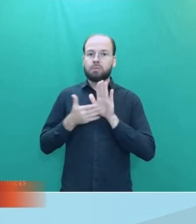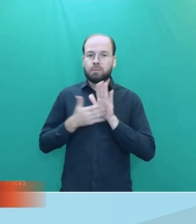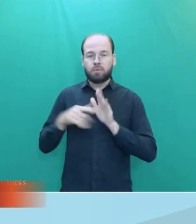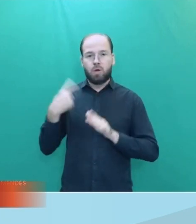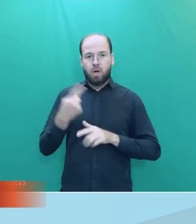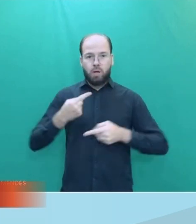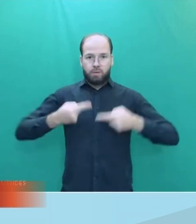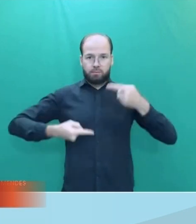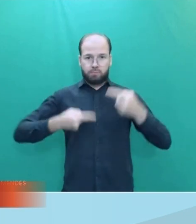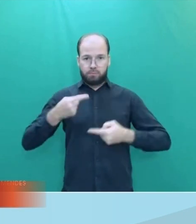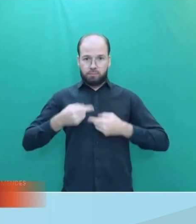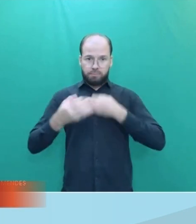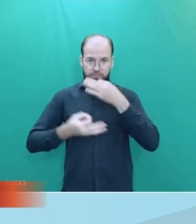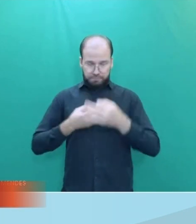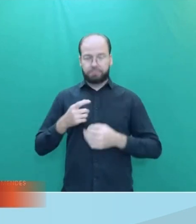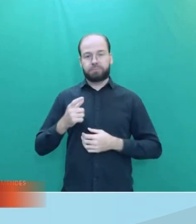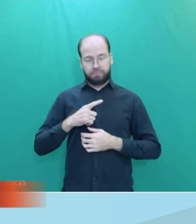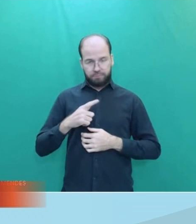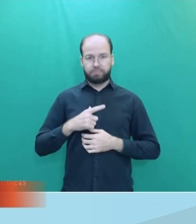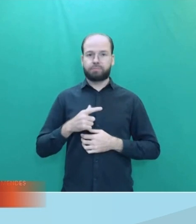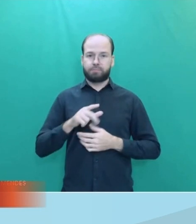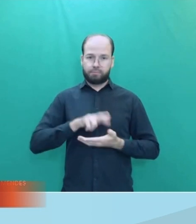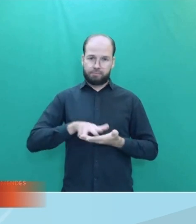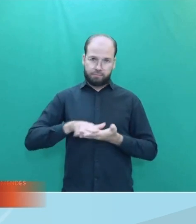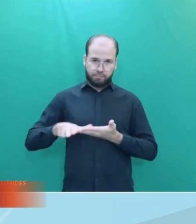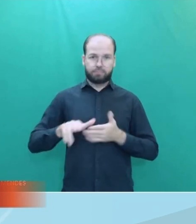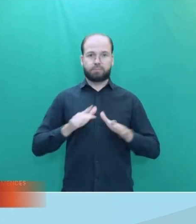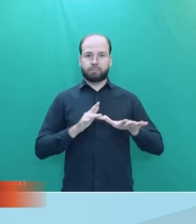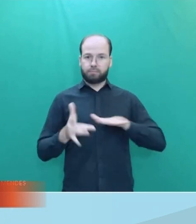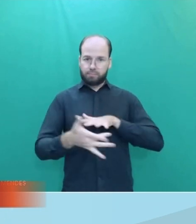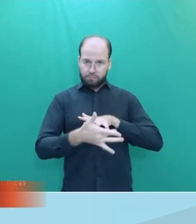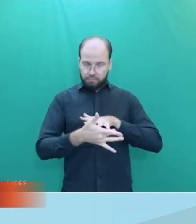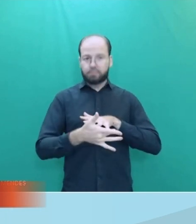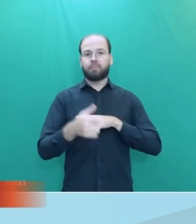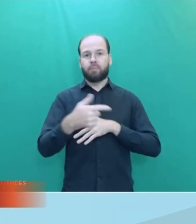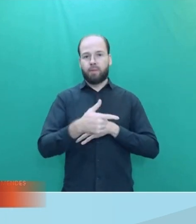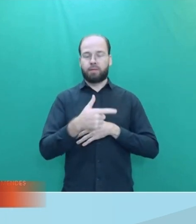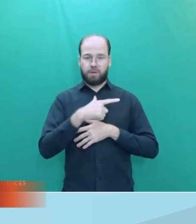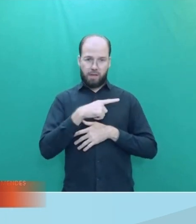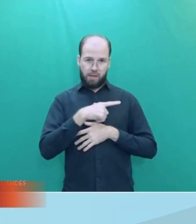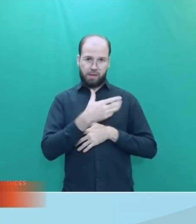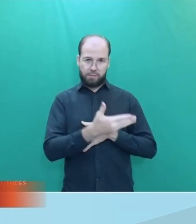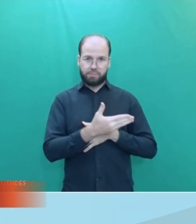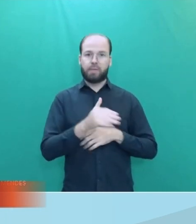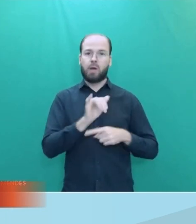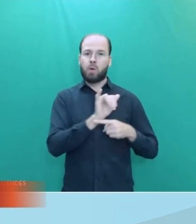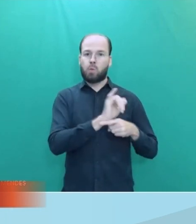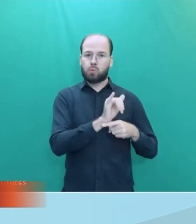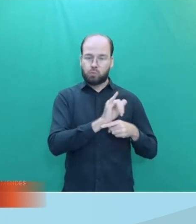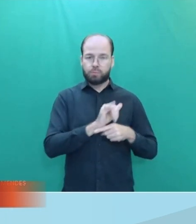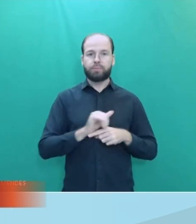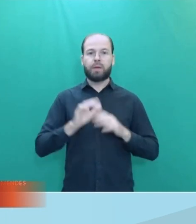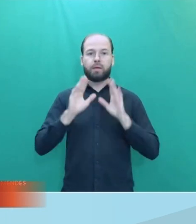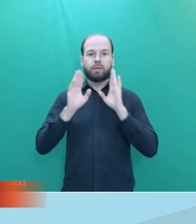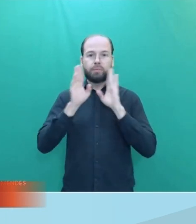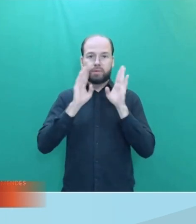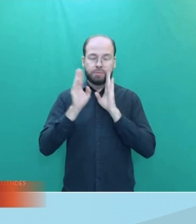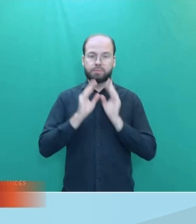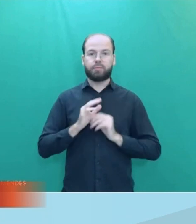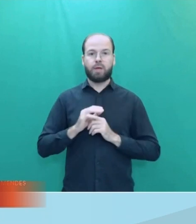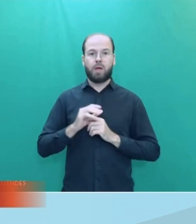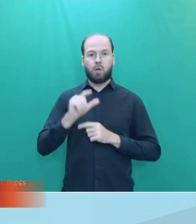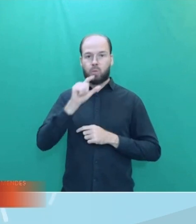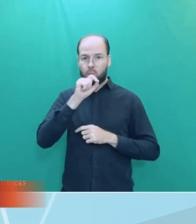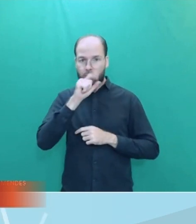conversa com a gente pelos nossos canais nas redes sociais, né, os nossos perfis, no YouTube, no Facebook, no Twitter,